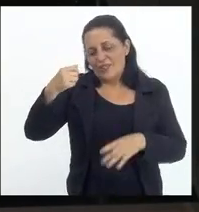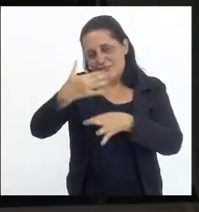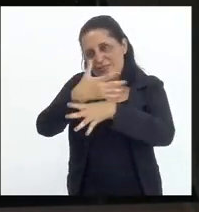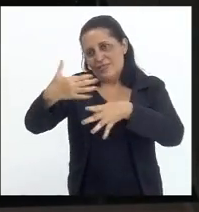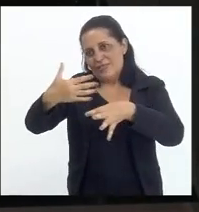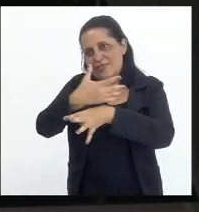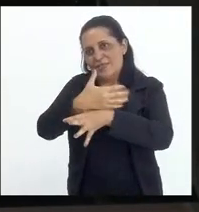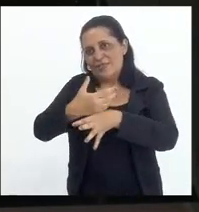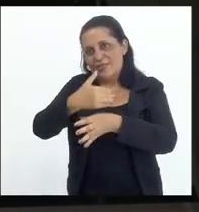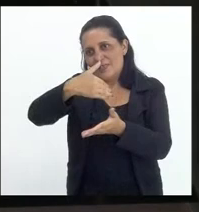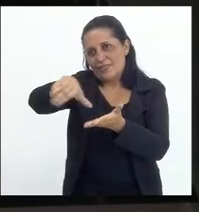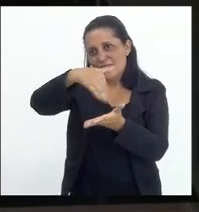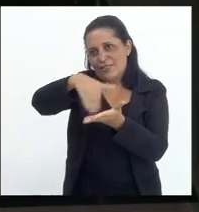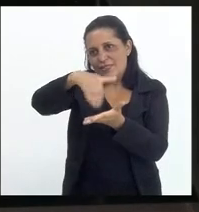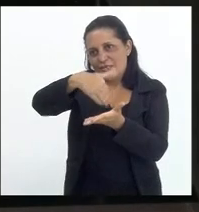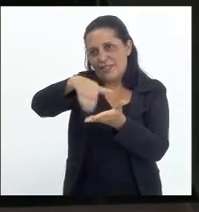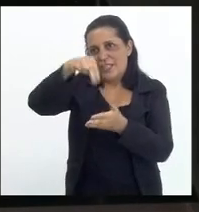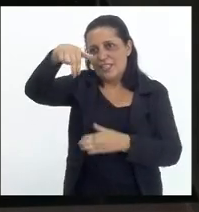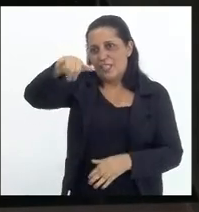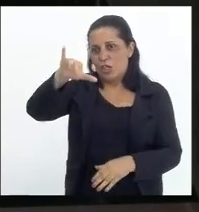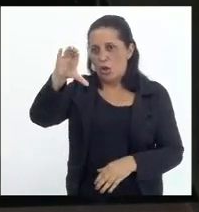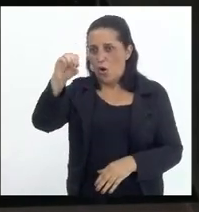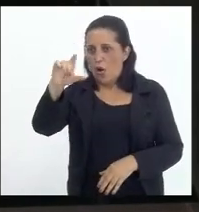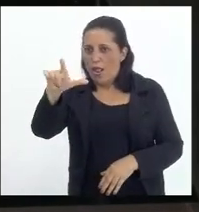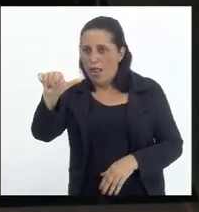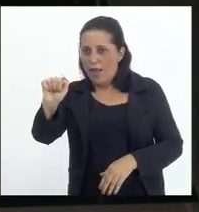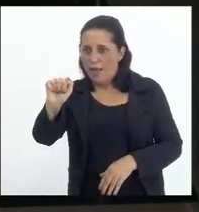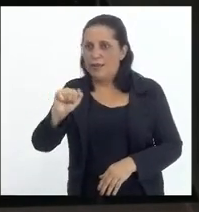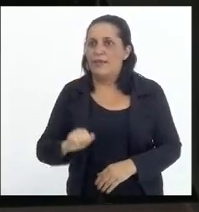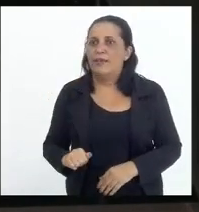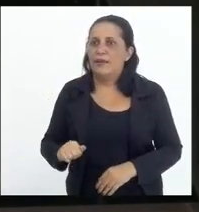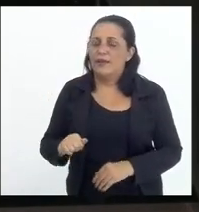Nicola Mitione, que